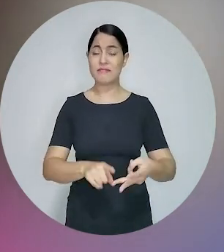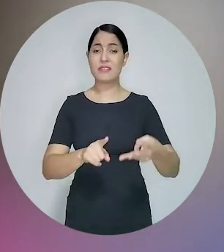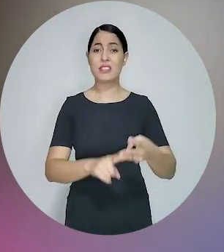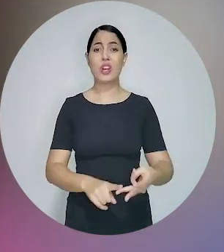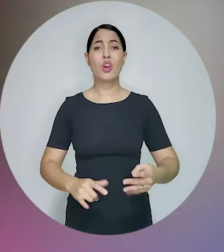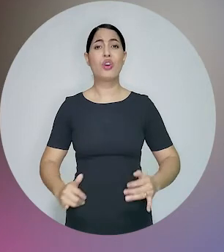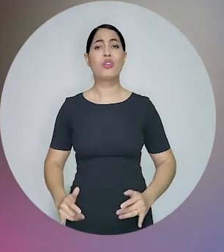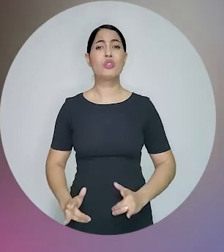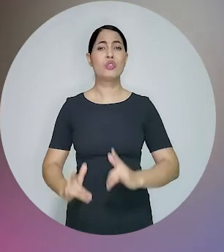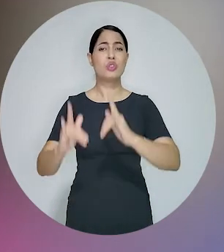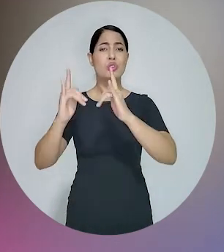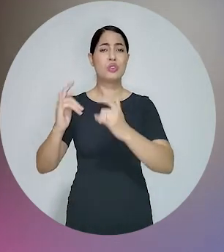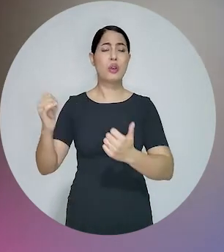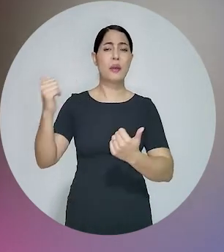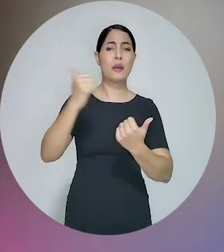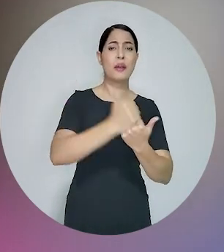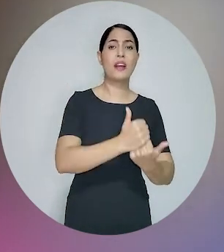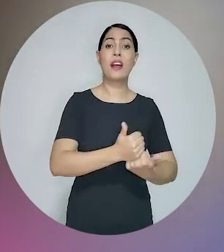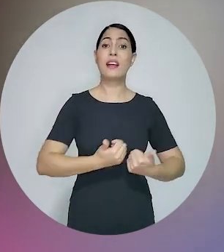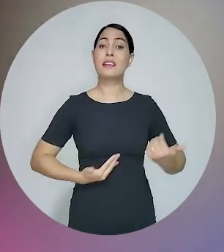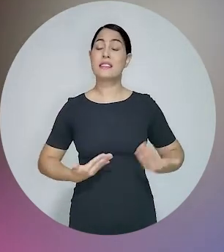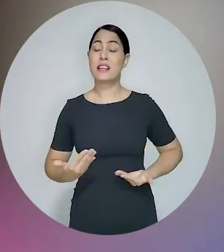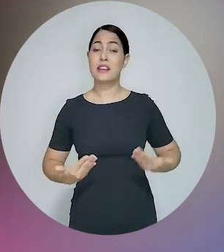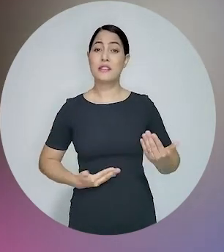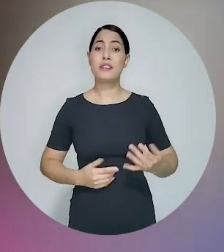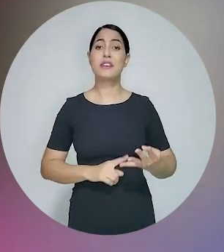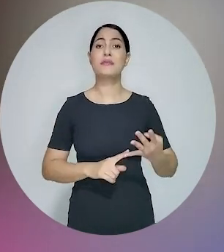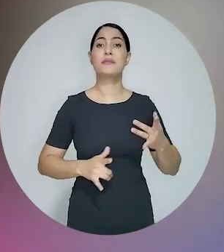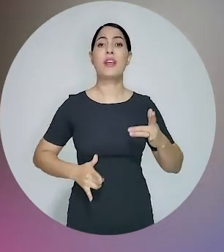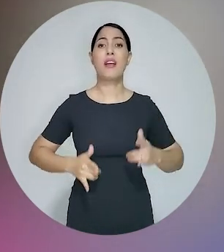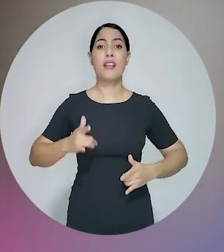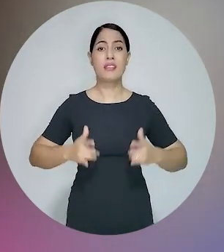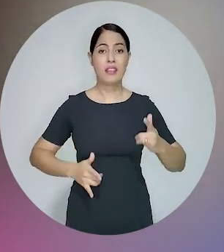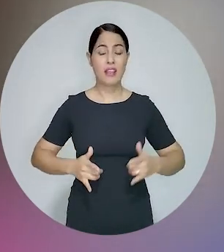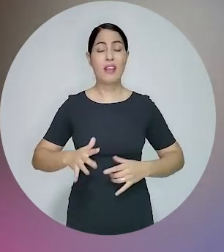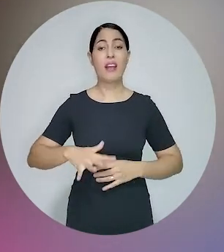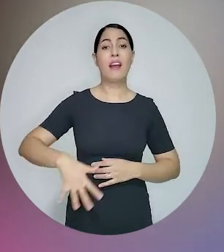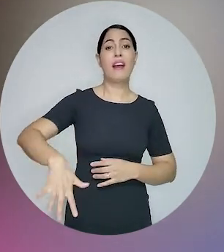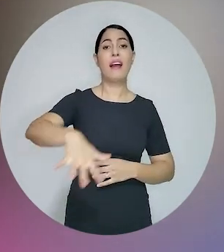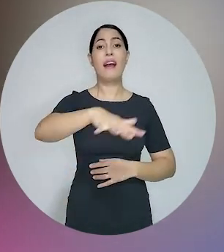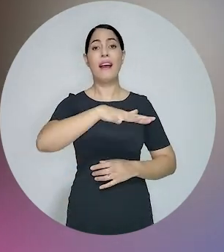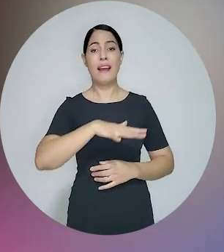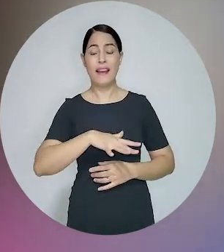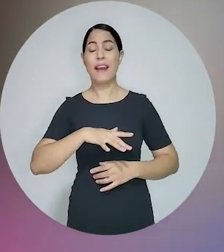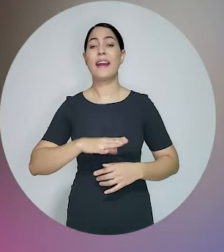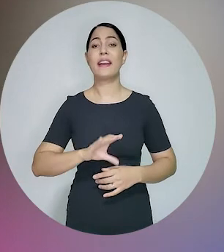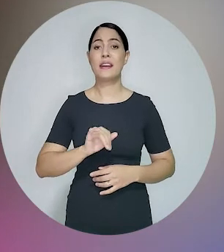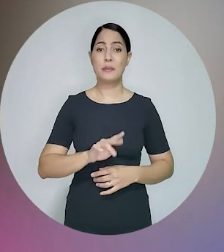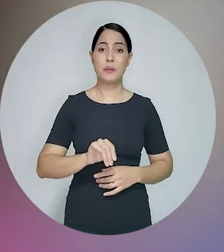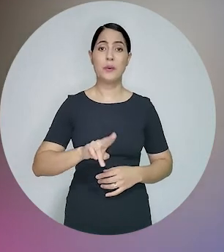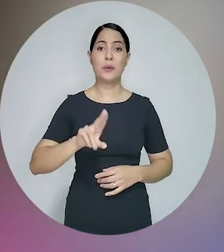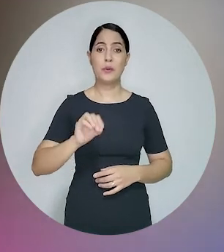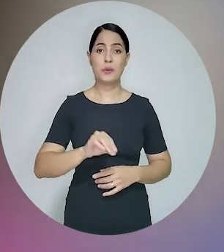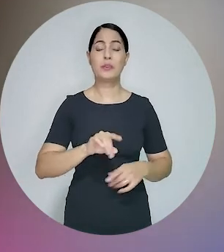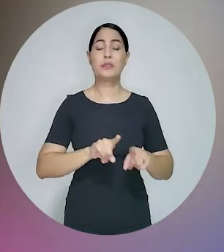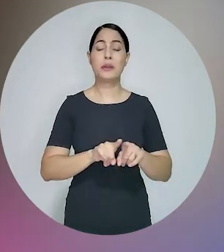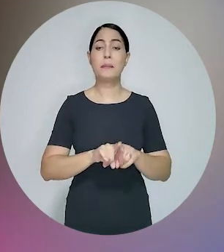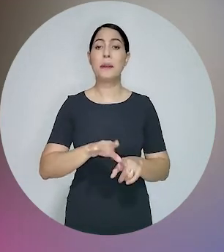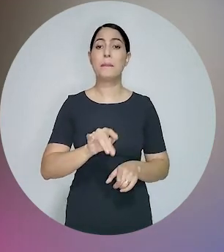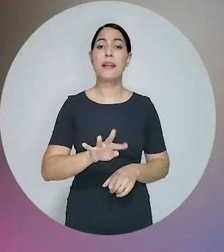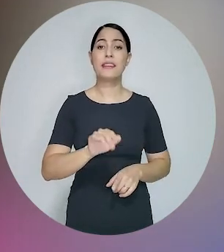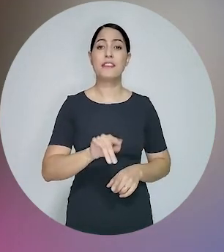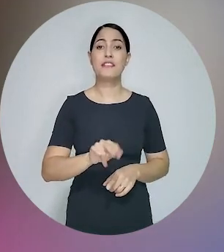da substituição de prédios inertes por mais serviços, da inteligência artificial, do crédito de carbono,